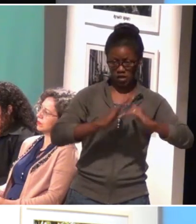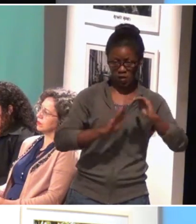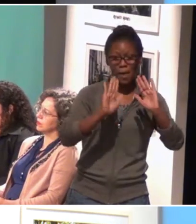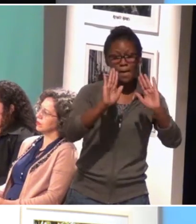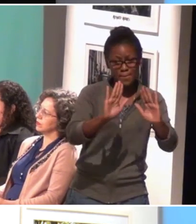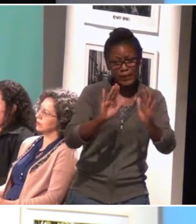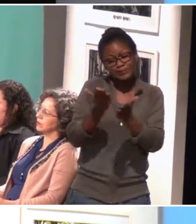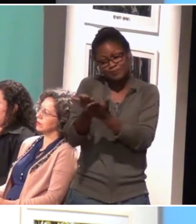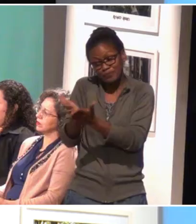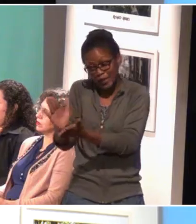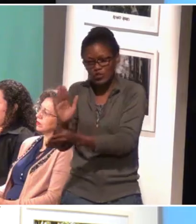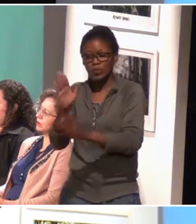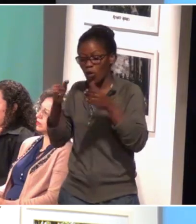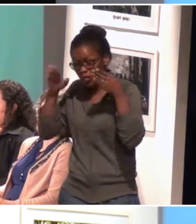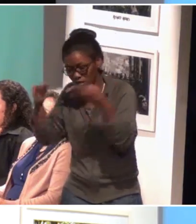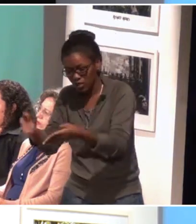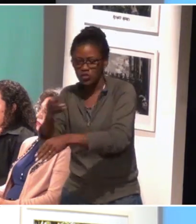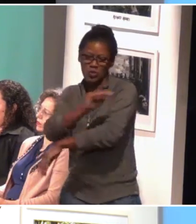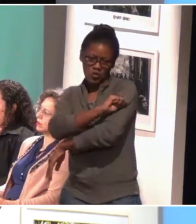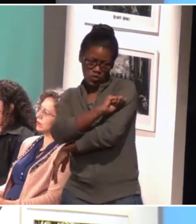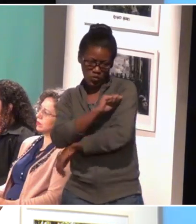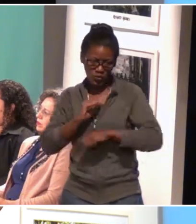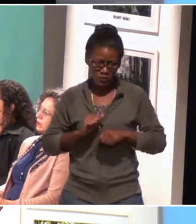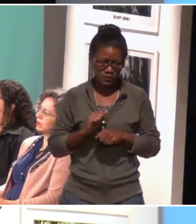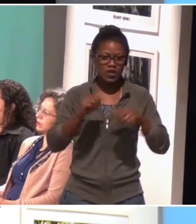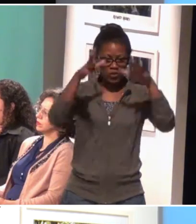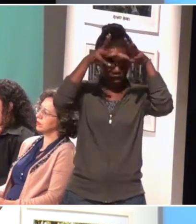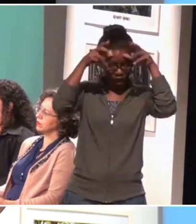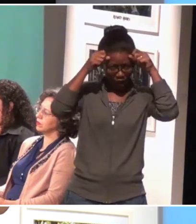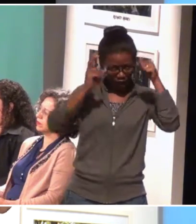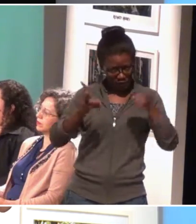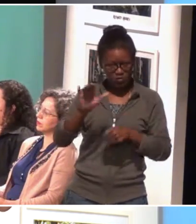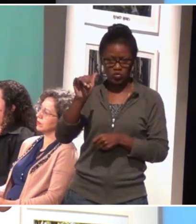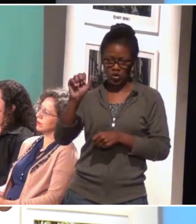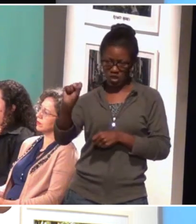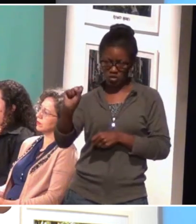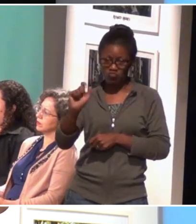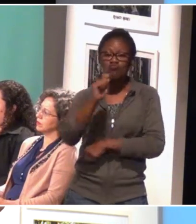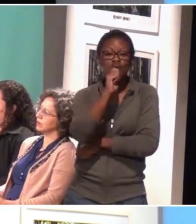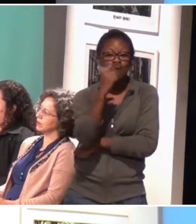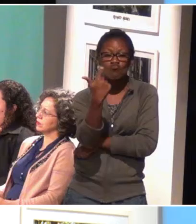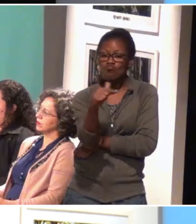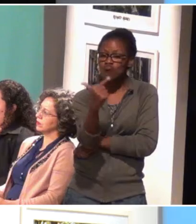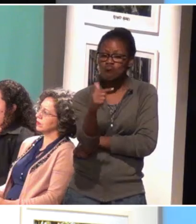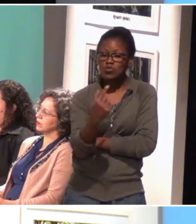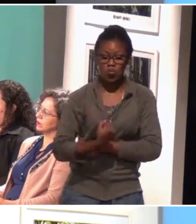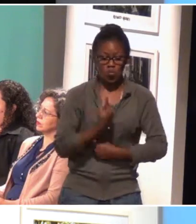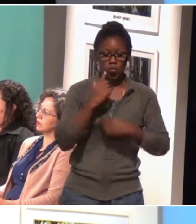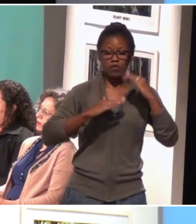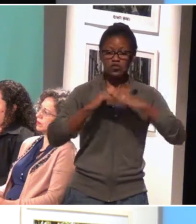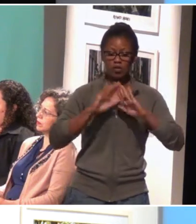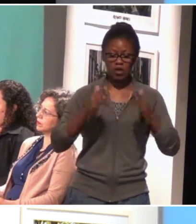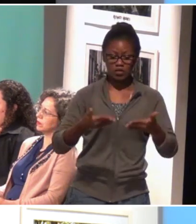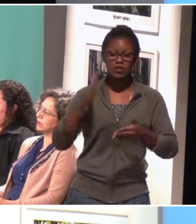defasagem. No CAIS, Rio Branco, no CAIS Acre, nós não temos ninguém que faça o trabalho com a surdo cegueira.